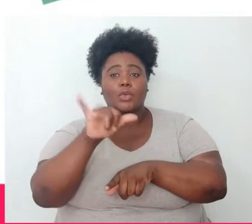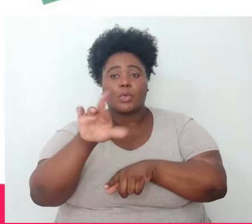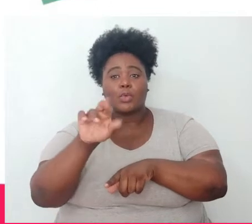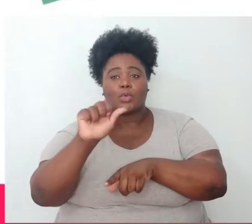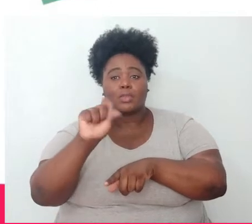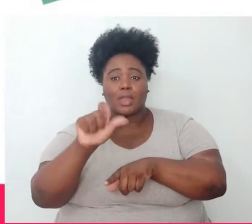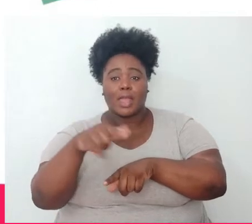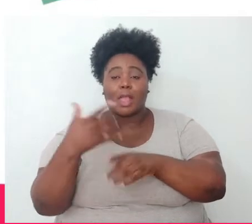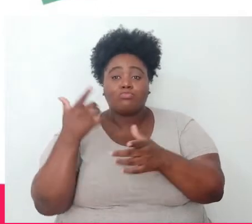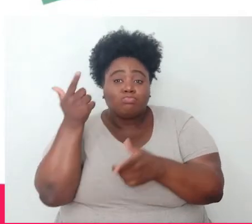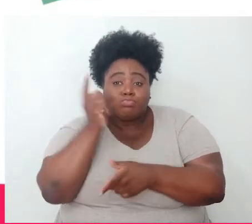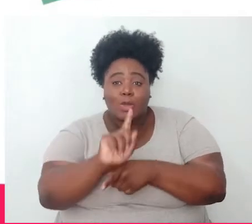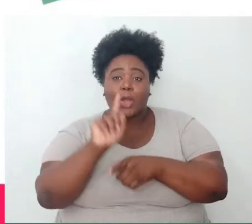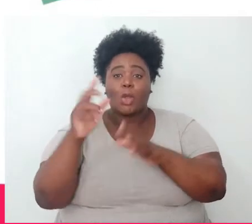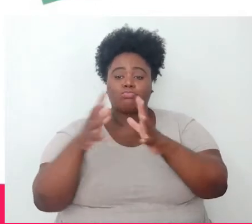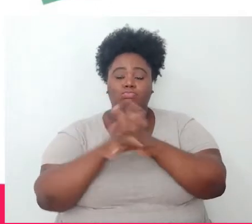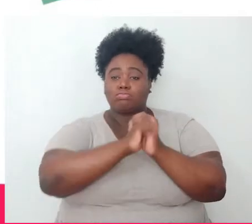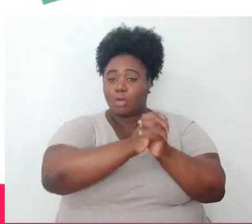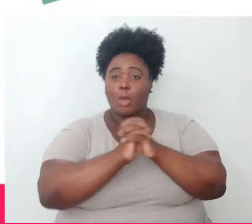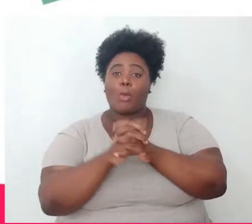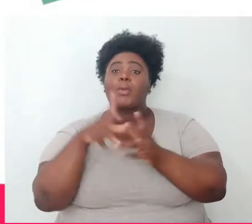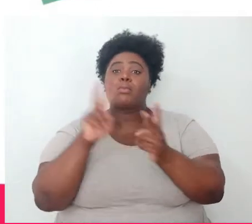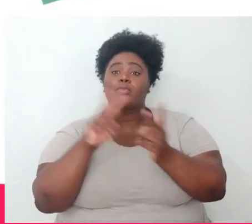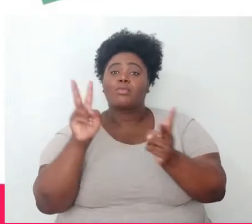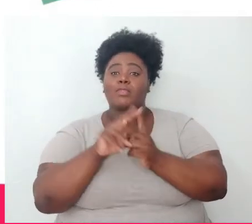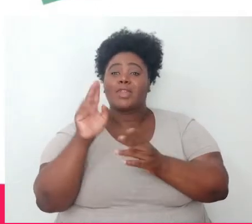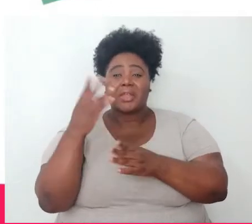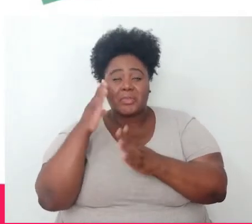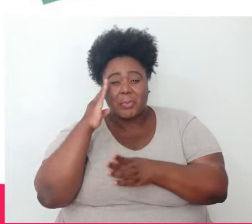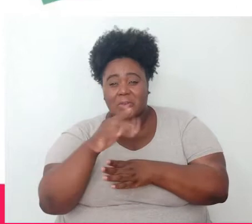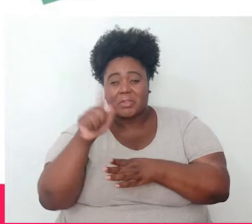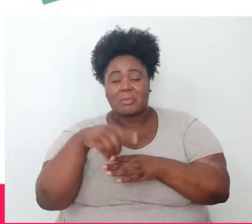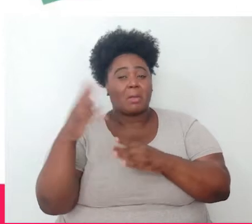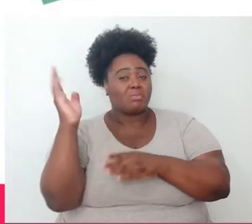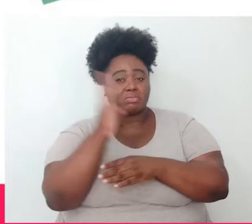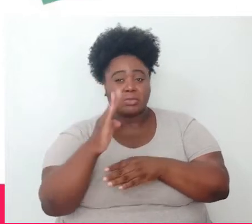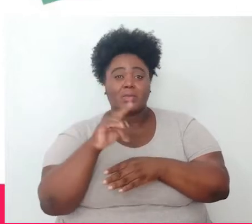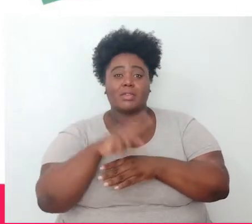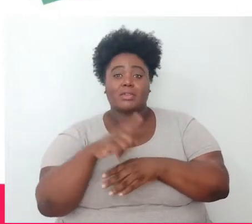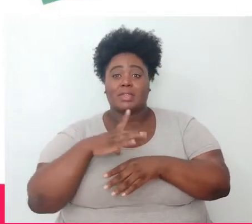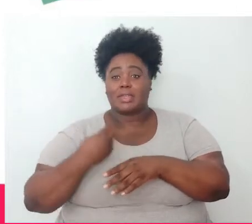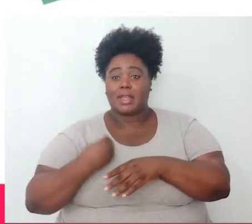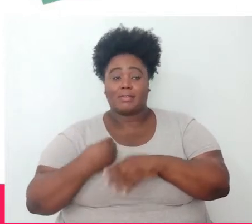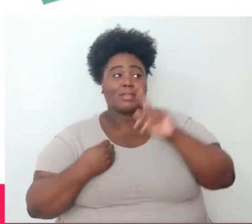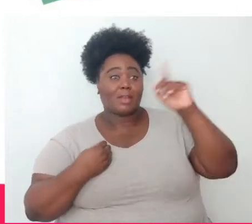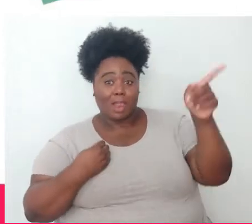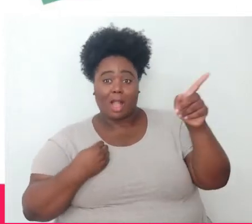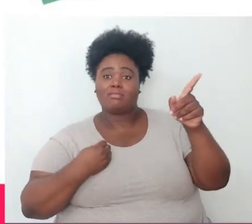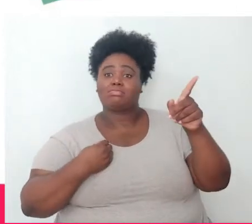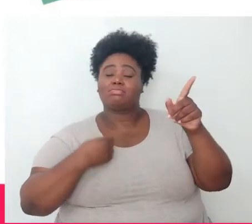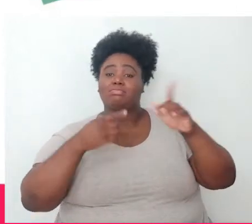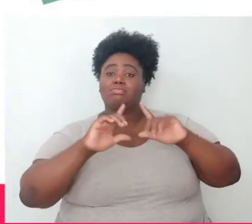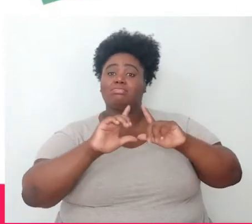Prêmio PIPA Online, uma das principais premiações da arte contemporânea do Brasil, e ele está lá na Aldeia Verde, né, onde ele e